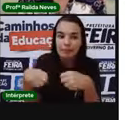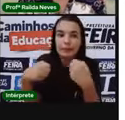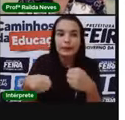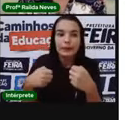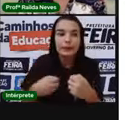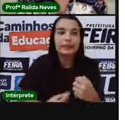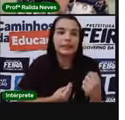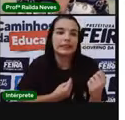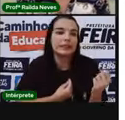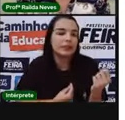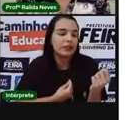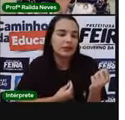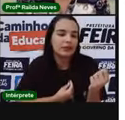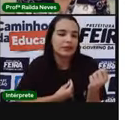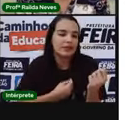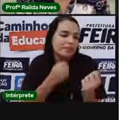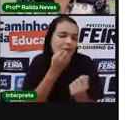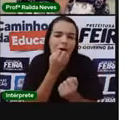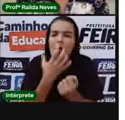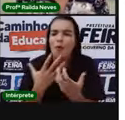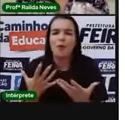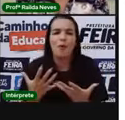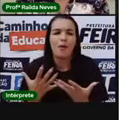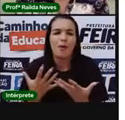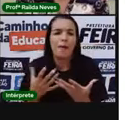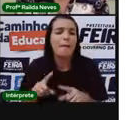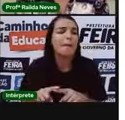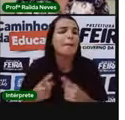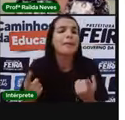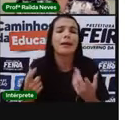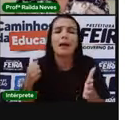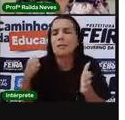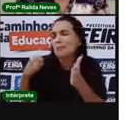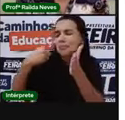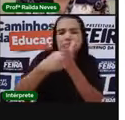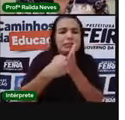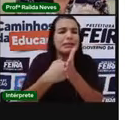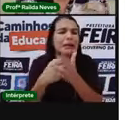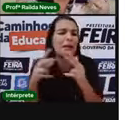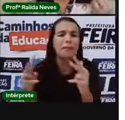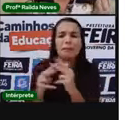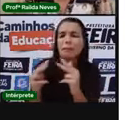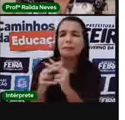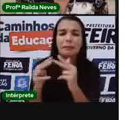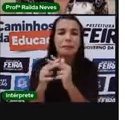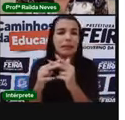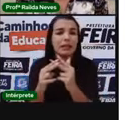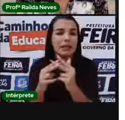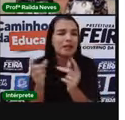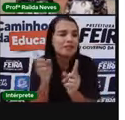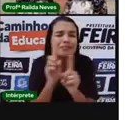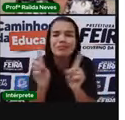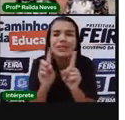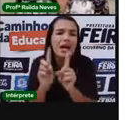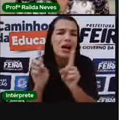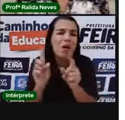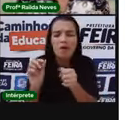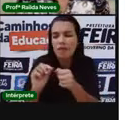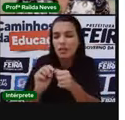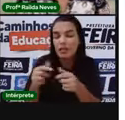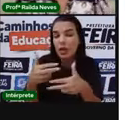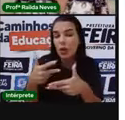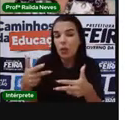que coisa boa. Para que murro? Para que xingamento? Para que briga? Para que fazer coisas que doem,